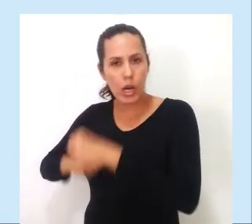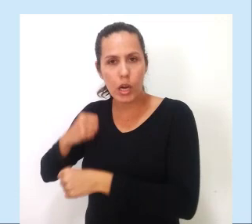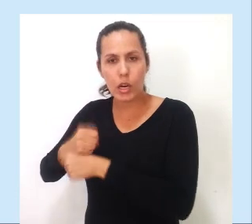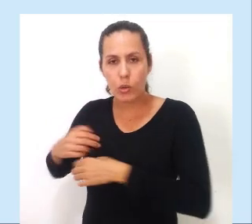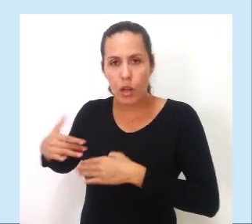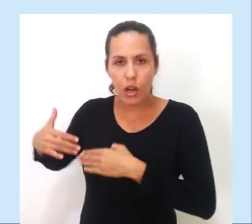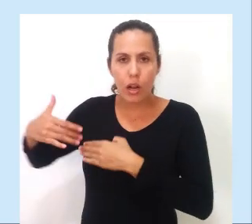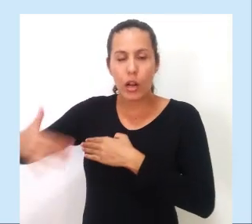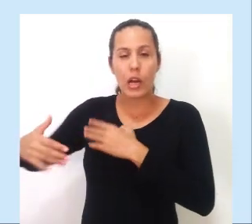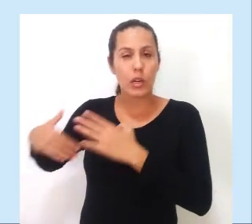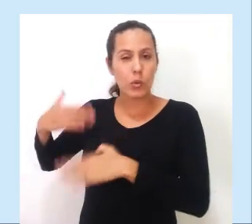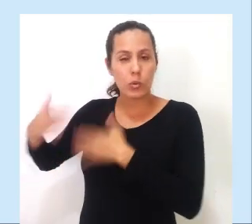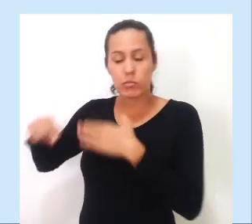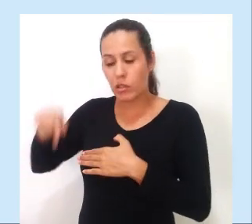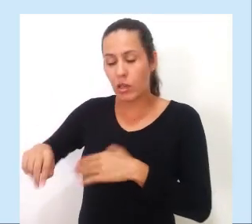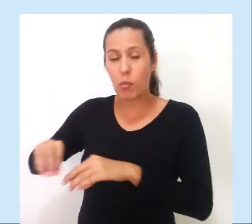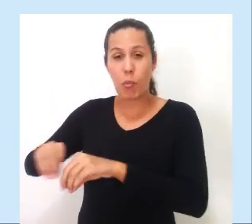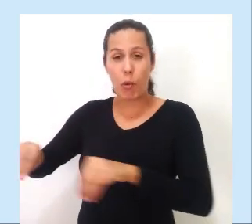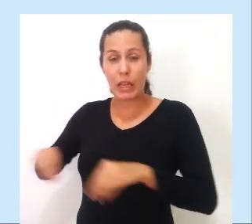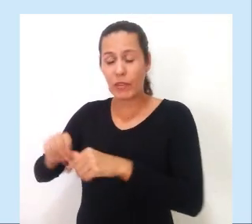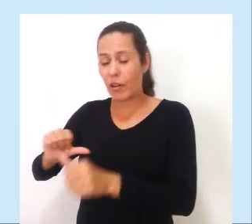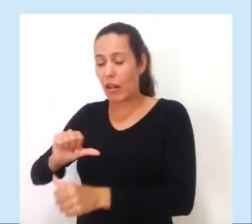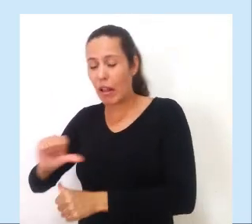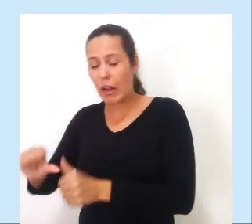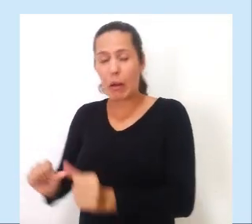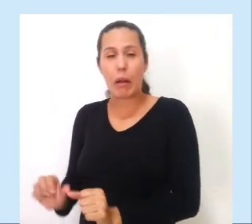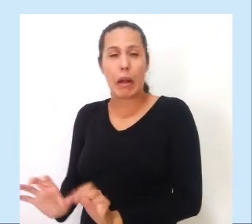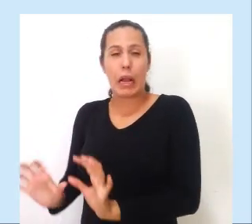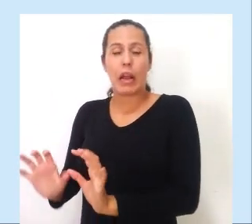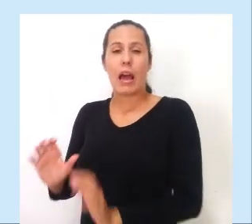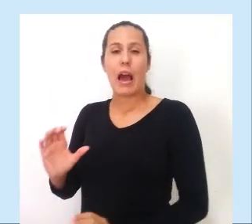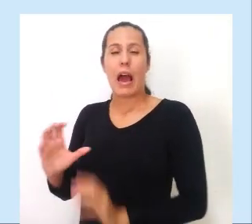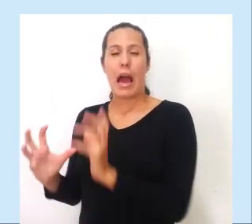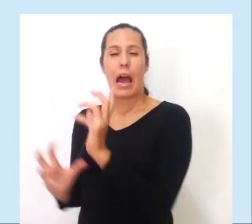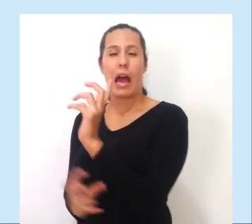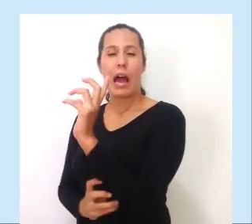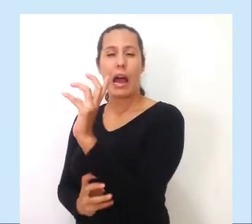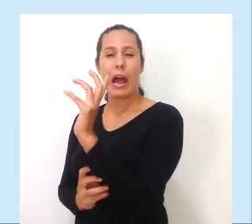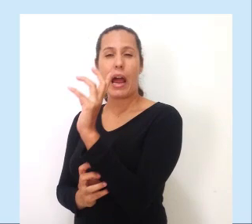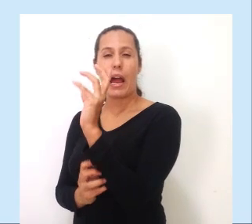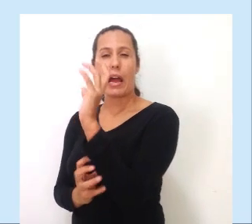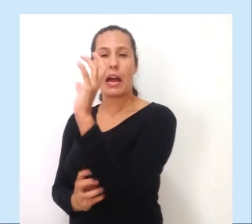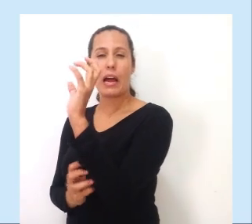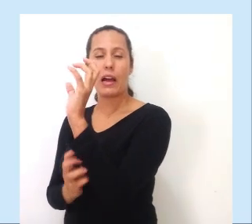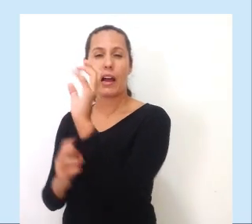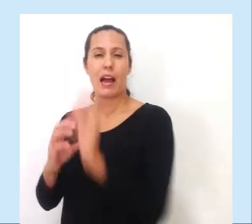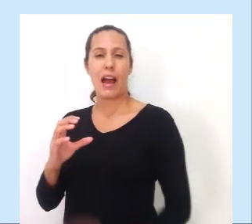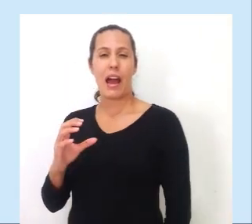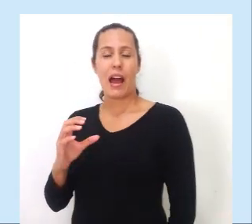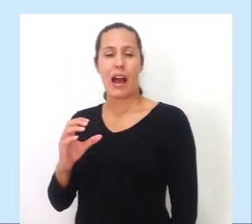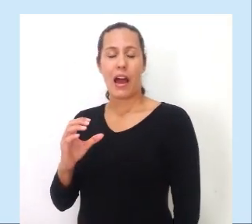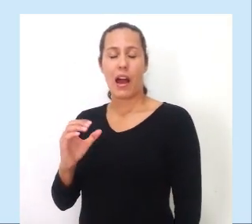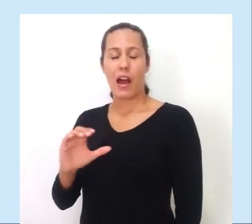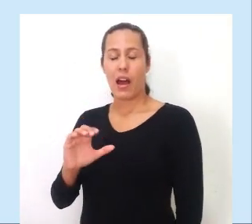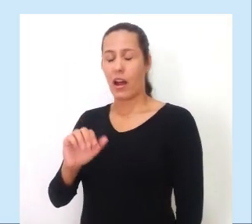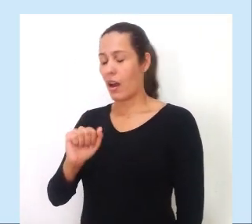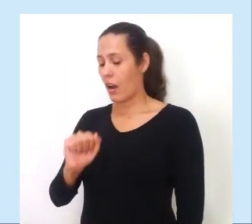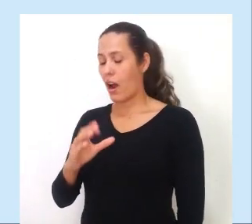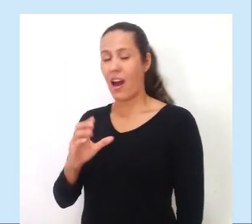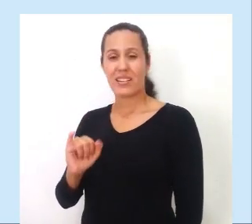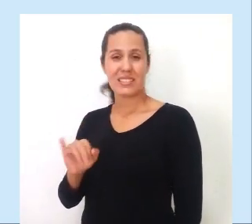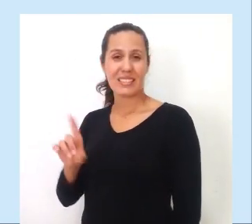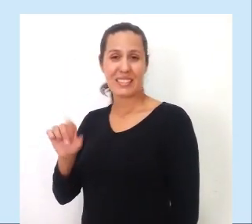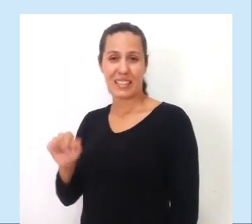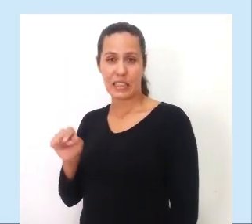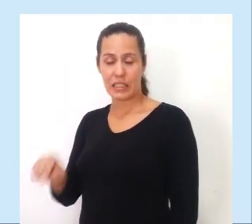terra dali que aquela terra passa a se tornar ácida. E aí, tudo que você for plantar não